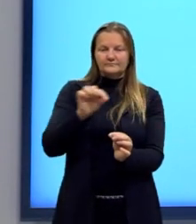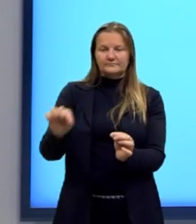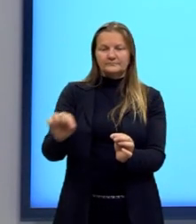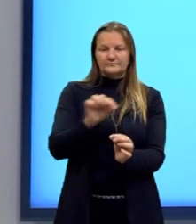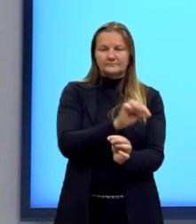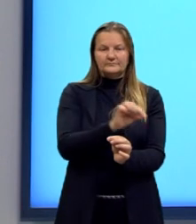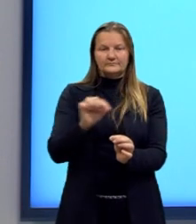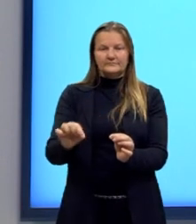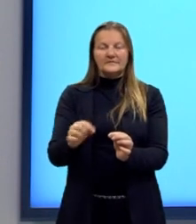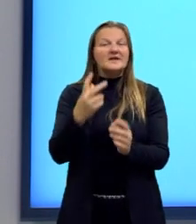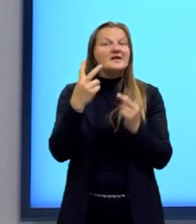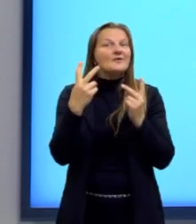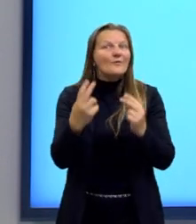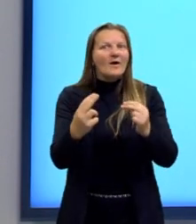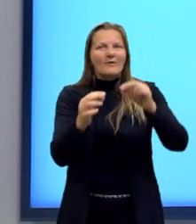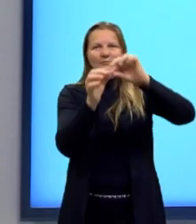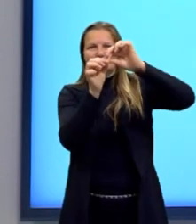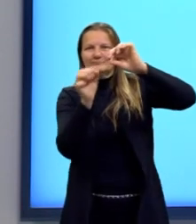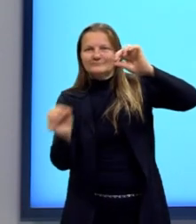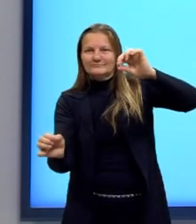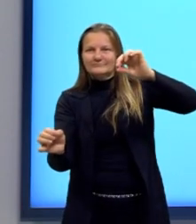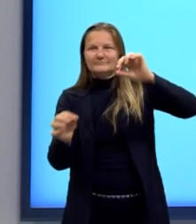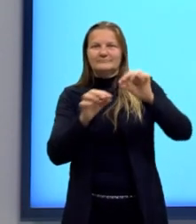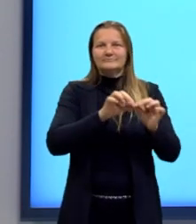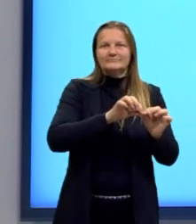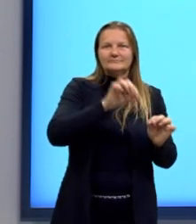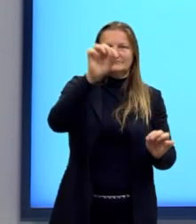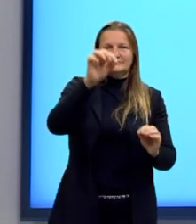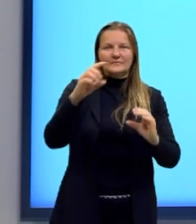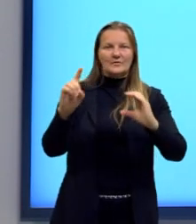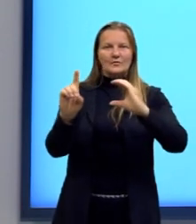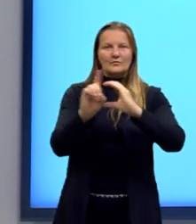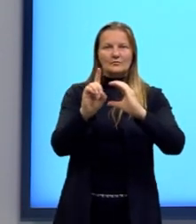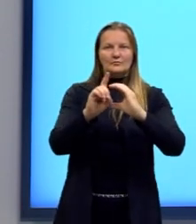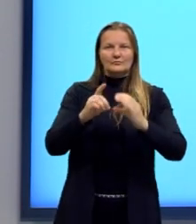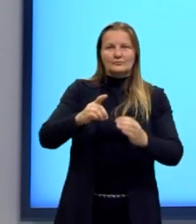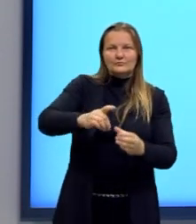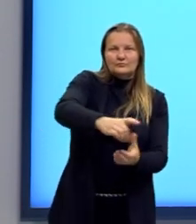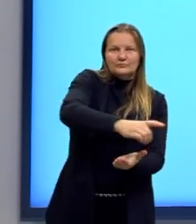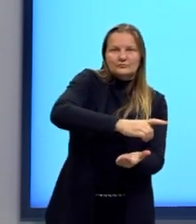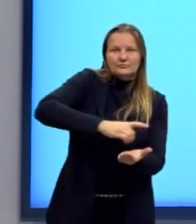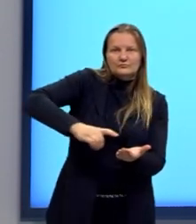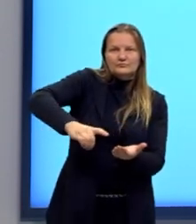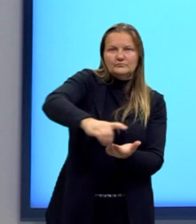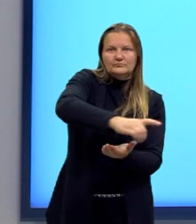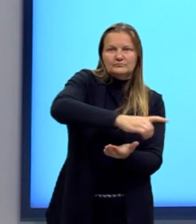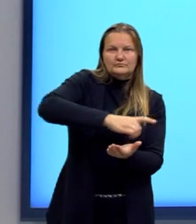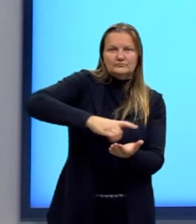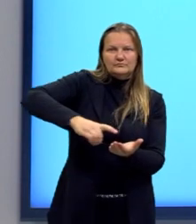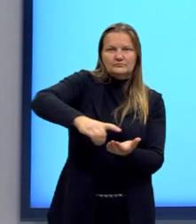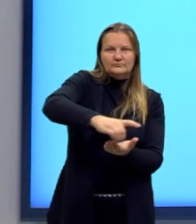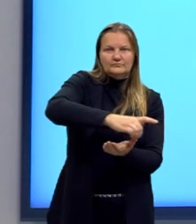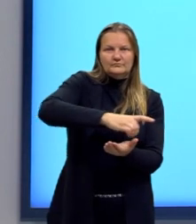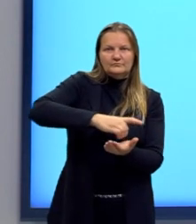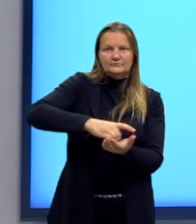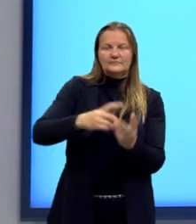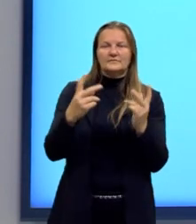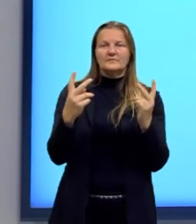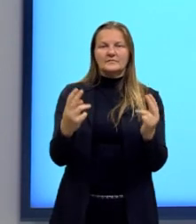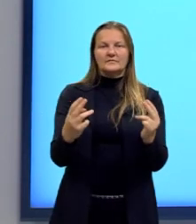tem exatamente a mesma medida do diâmetro que seria a base desse triângulo que nós formamos então